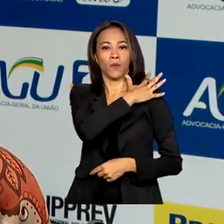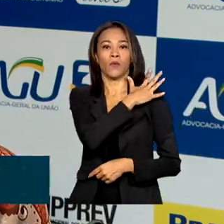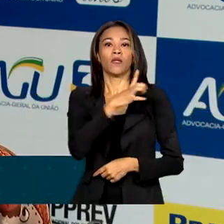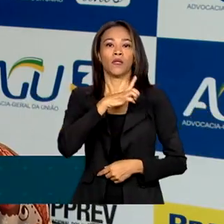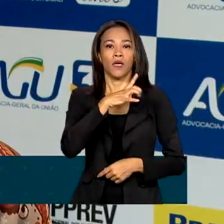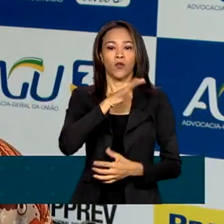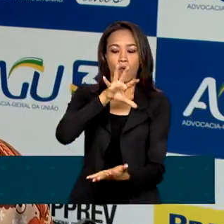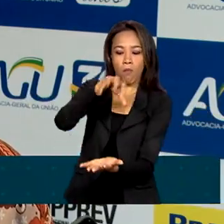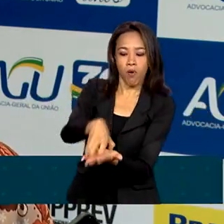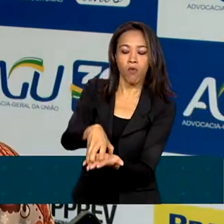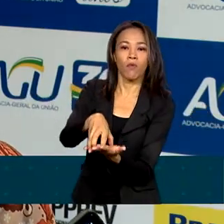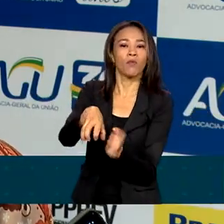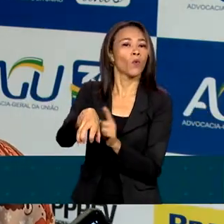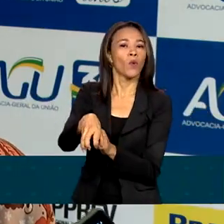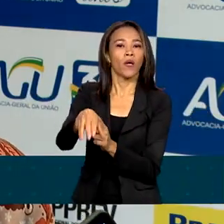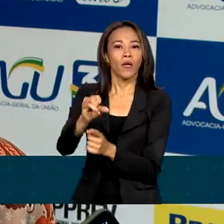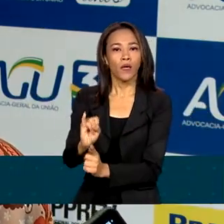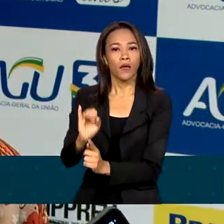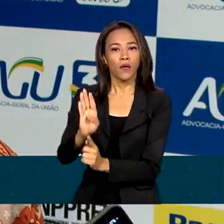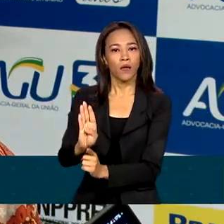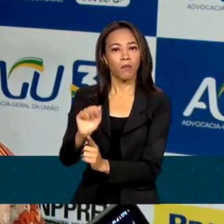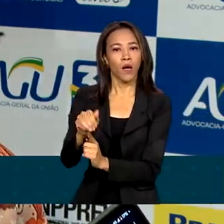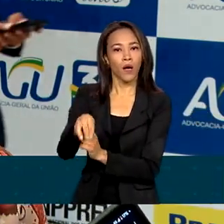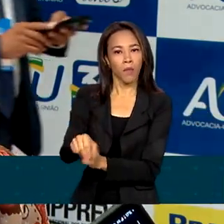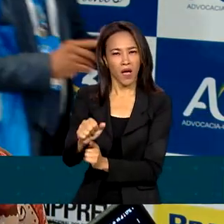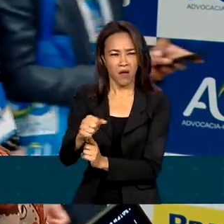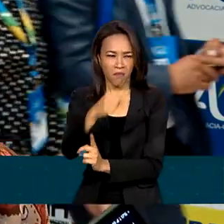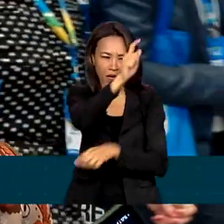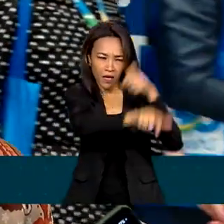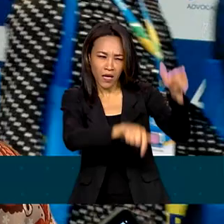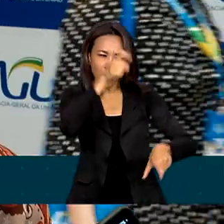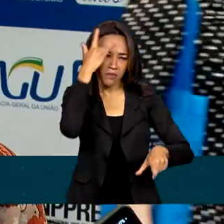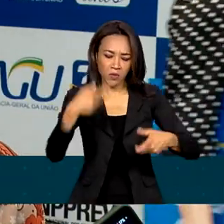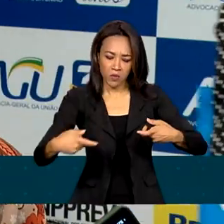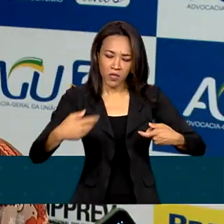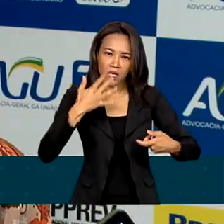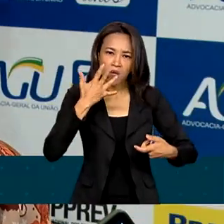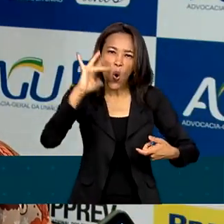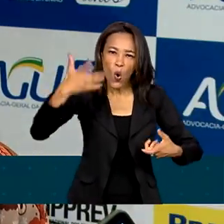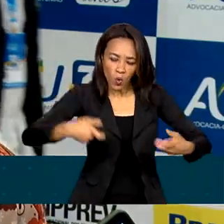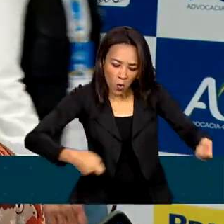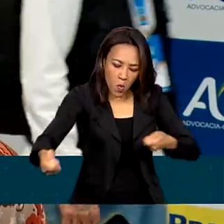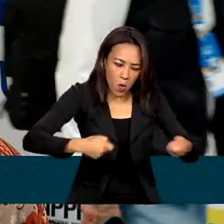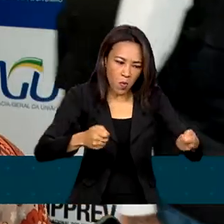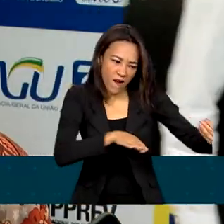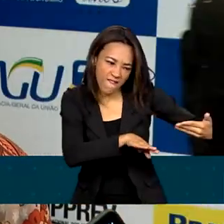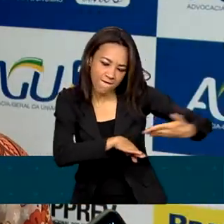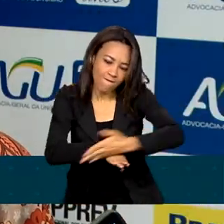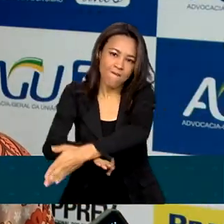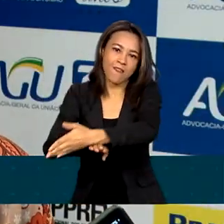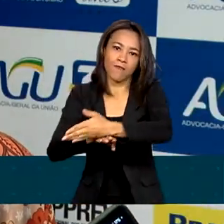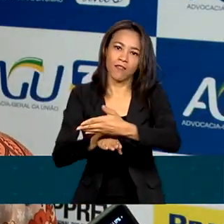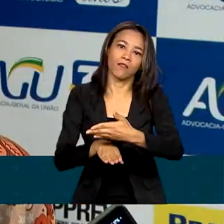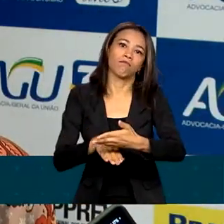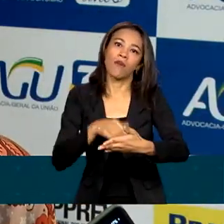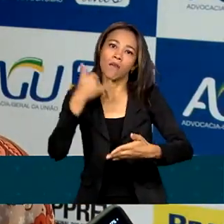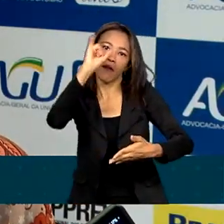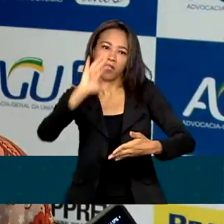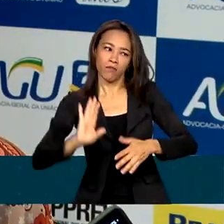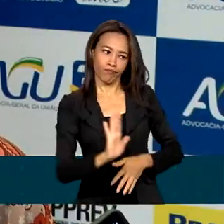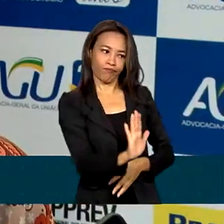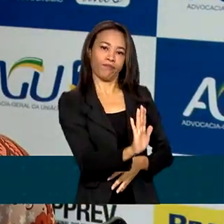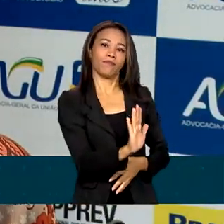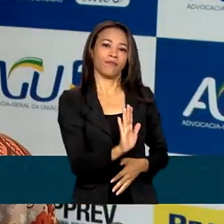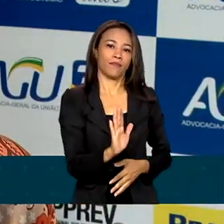a barreira para que garimpeiros não entrassem mais por aquele rio. E, nesse caso,